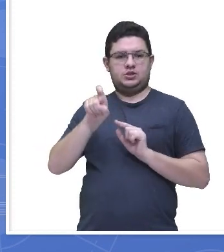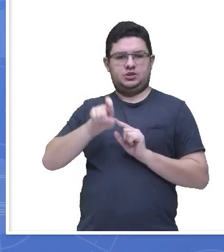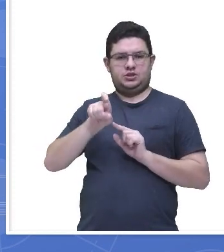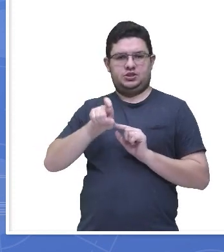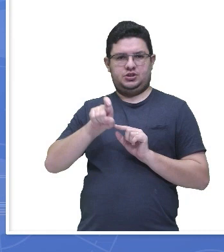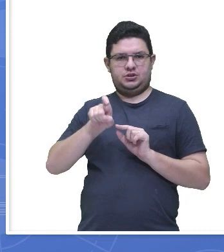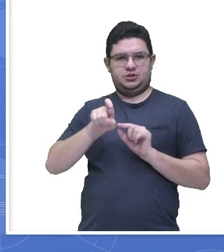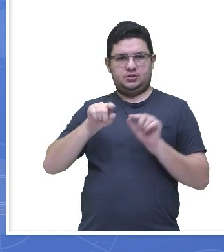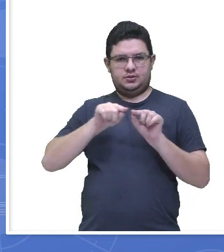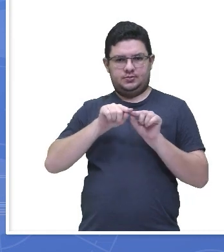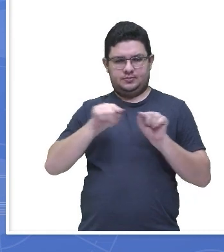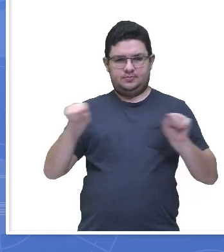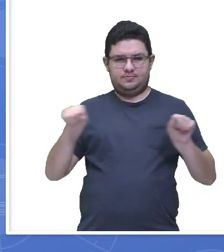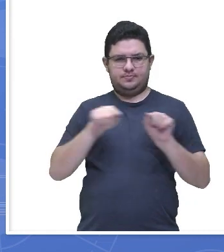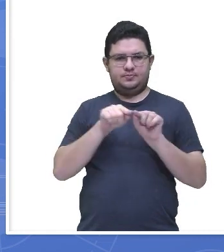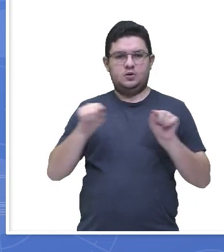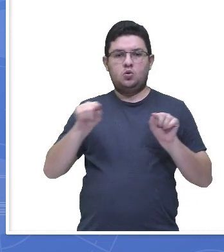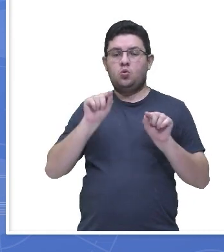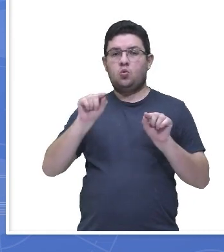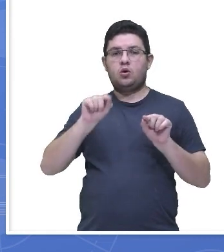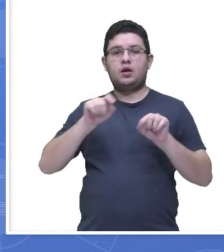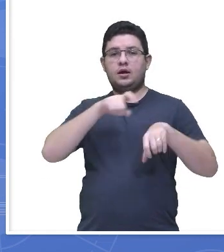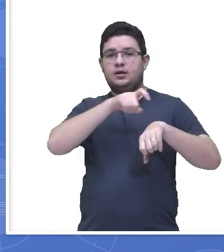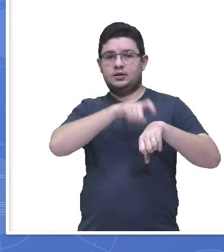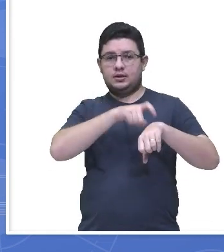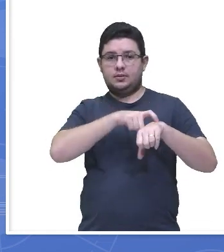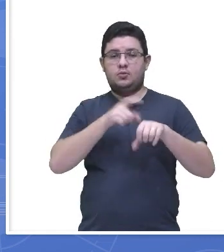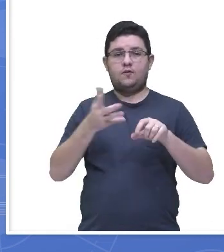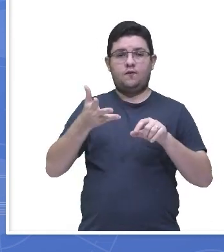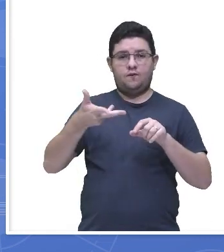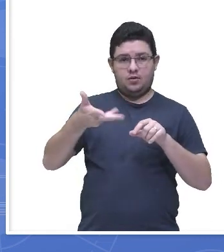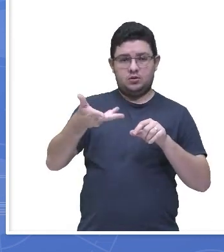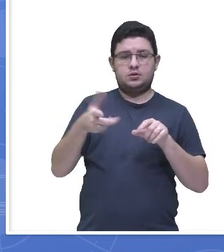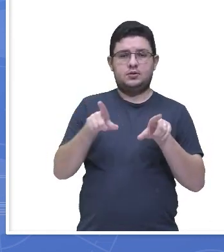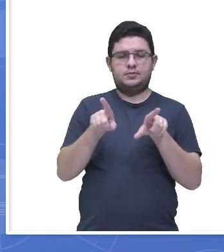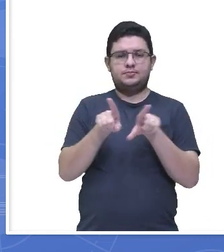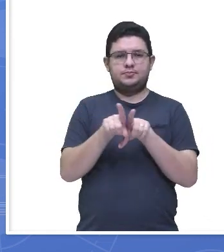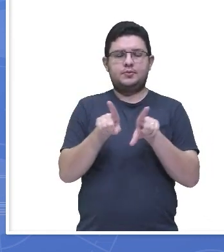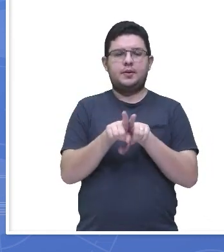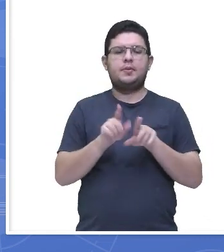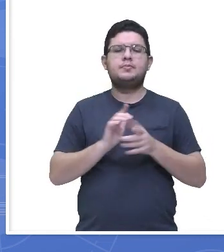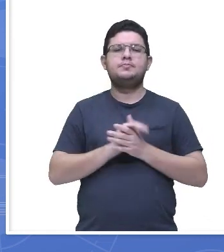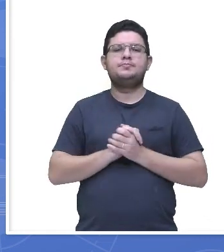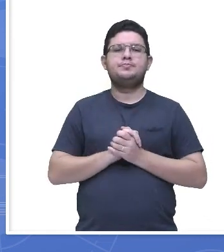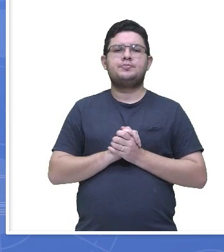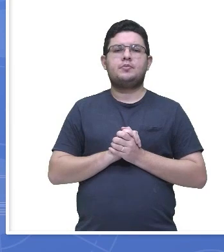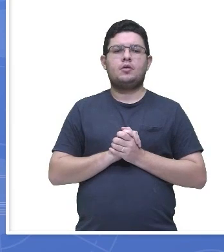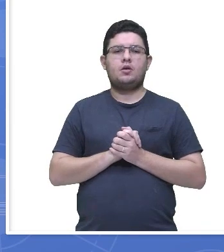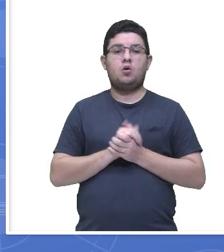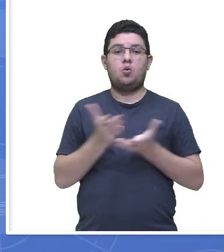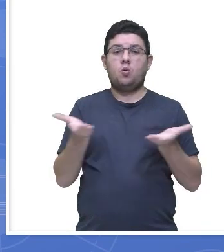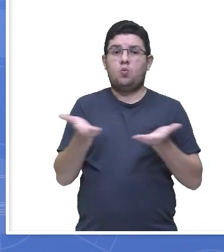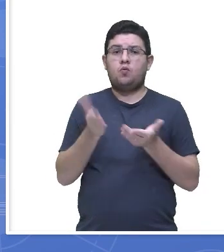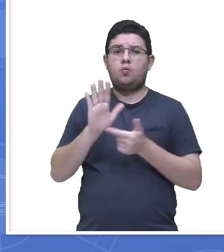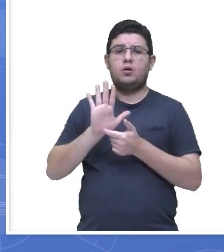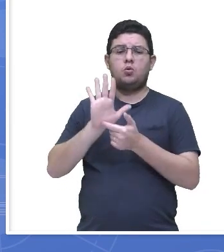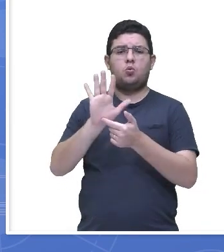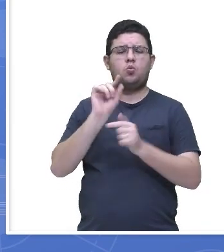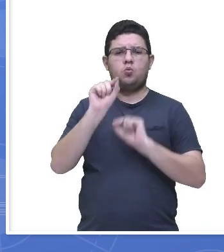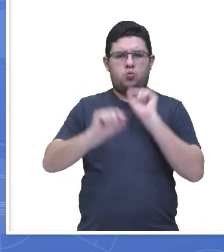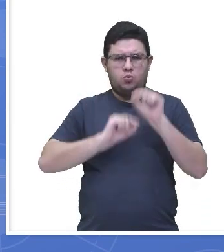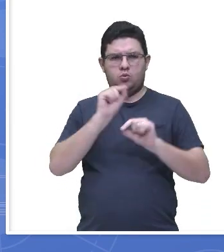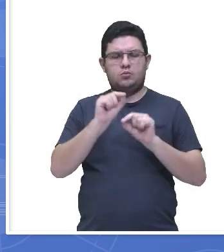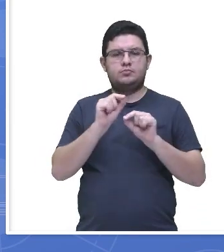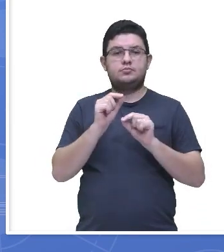T, velocidade pelo tempo. Então vamos iniciar mostrando para vocês aí um dos primeiros